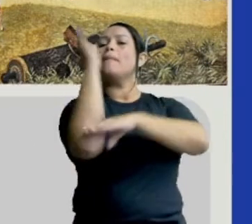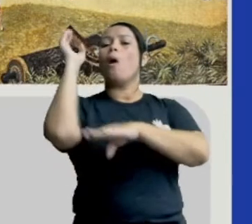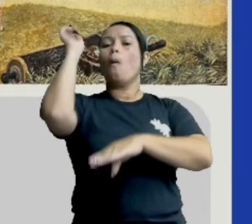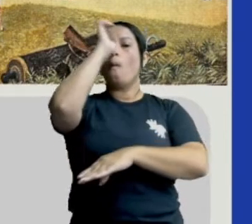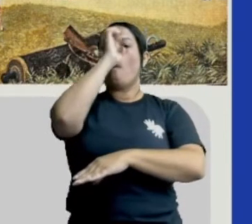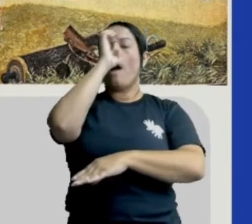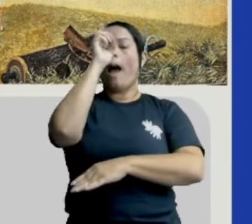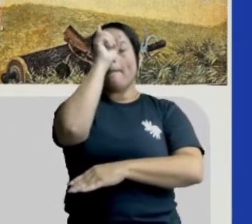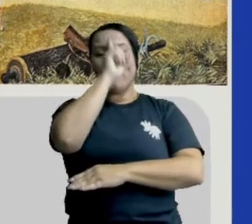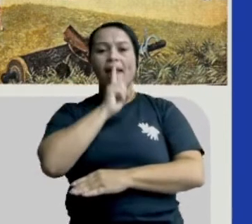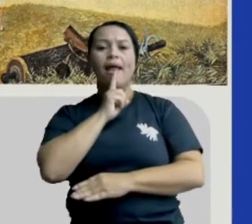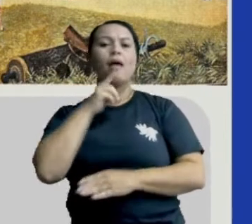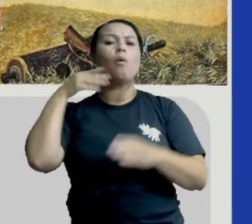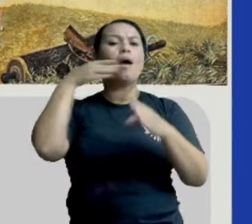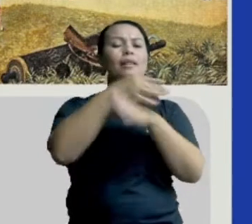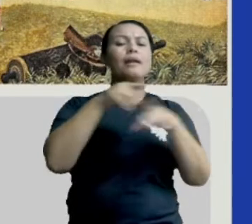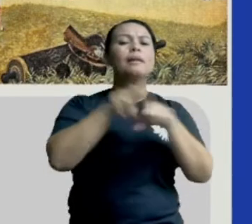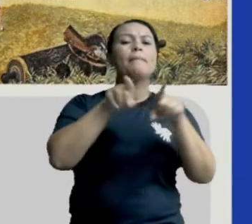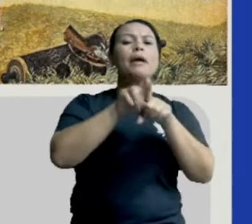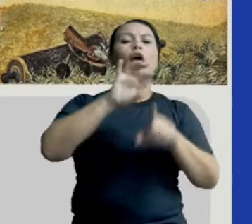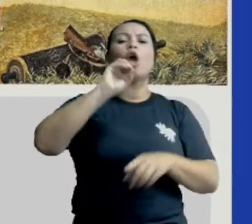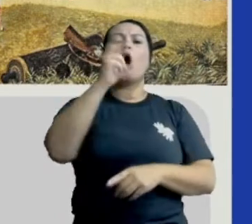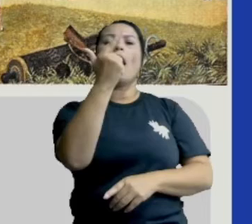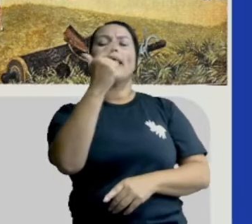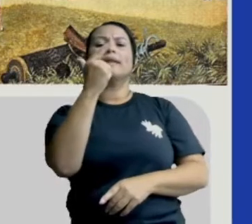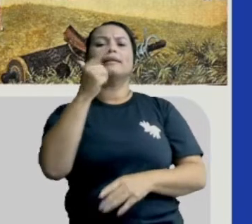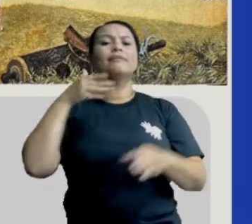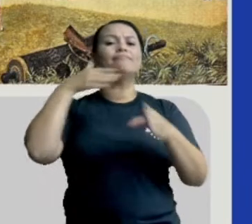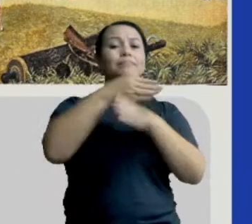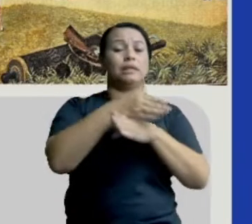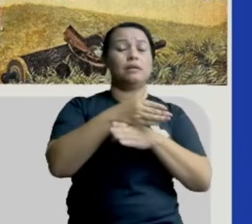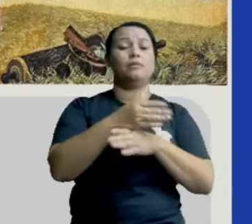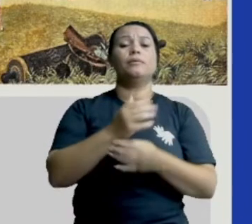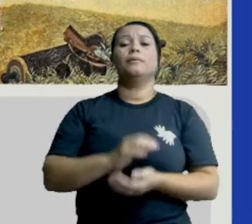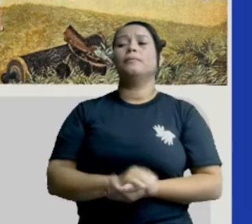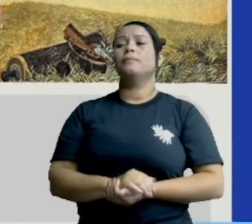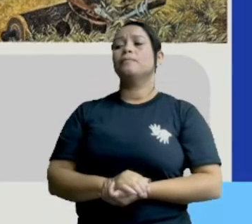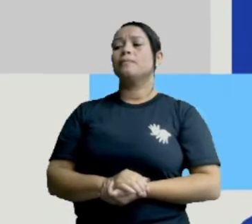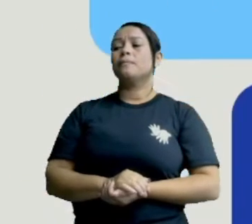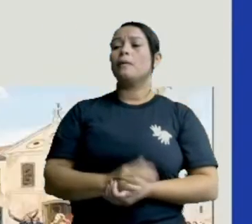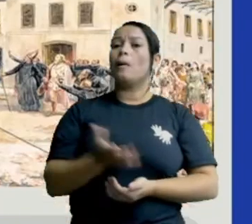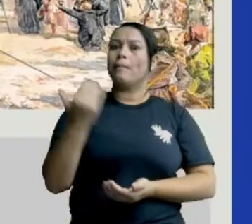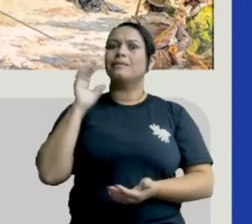Olinda. Na época, era a capital de Pernambuco.